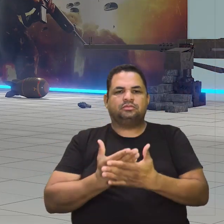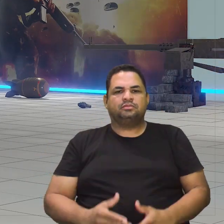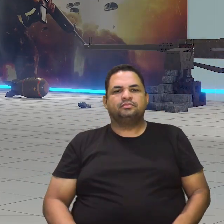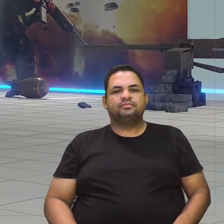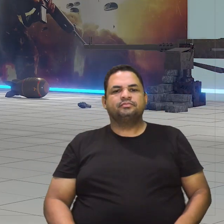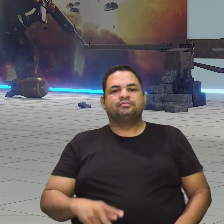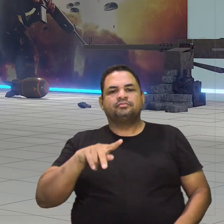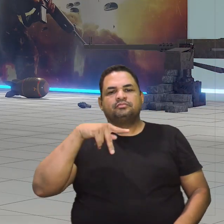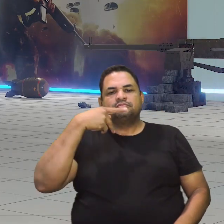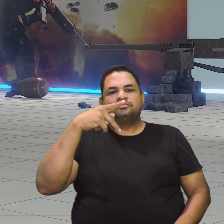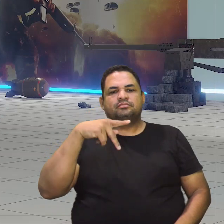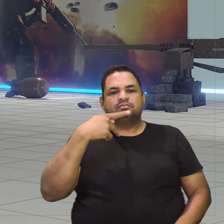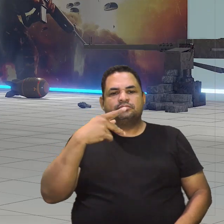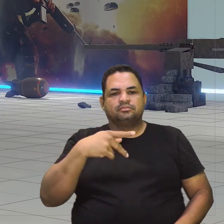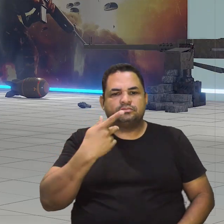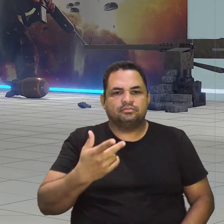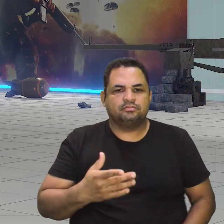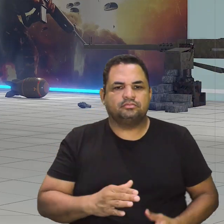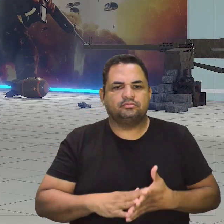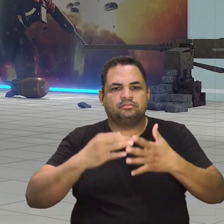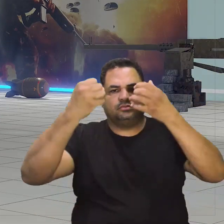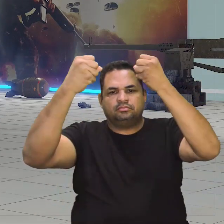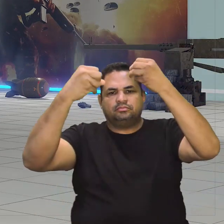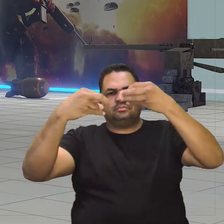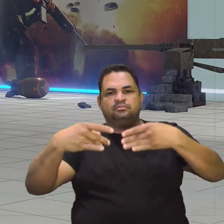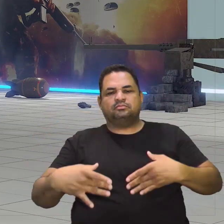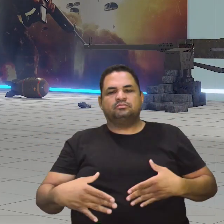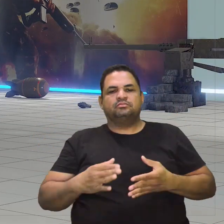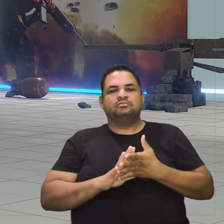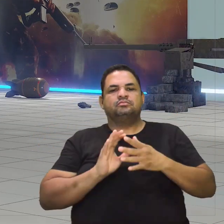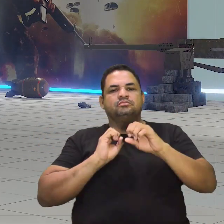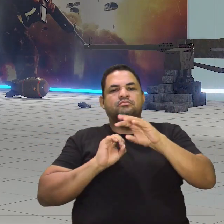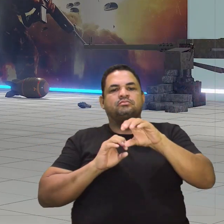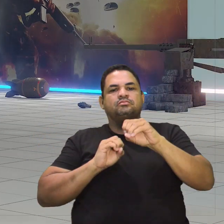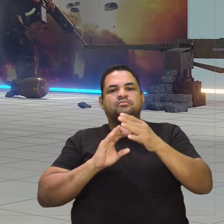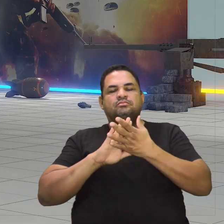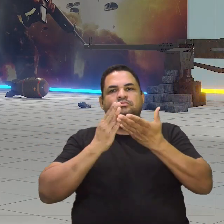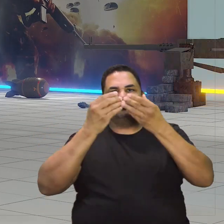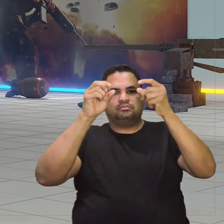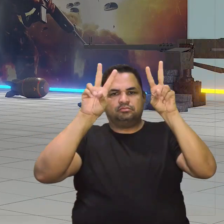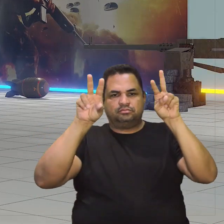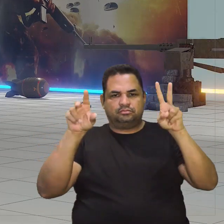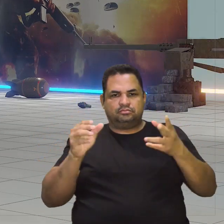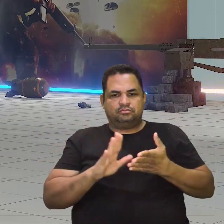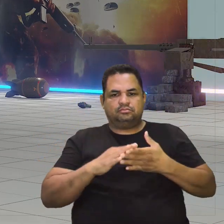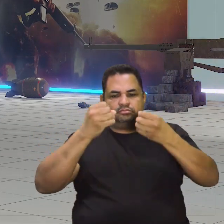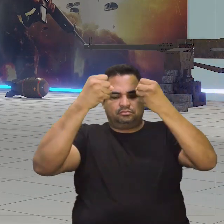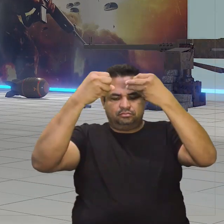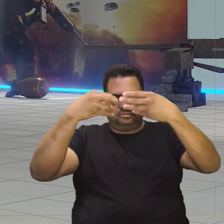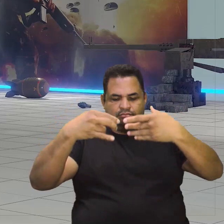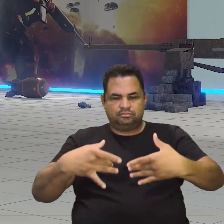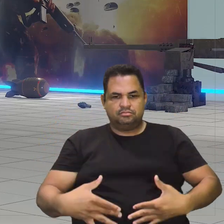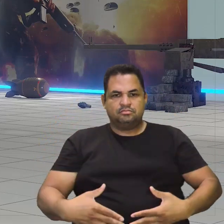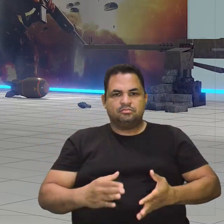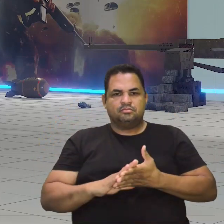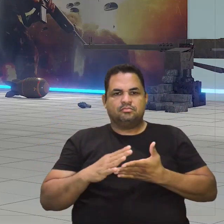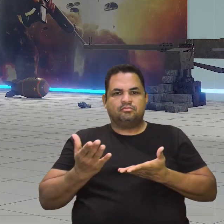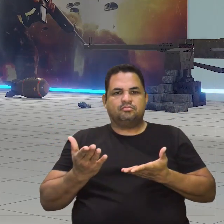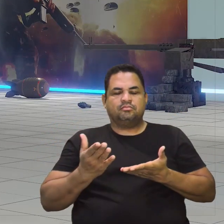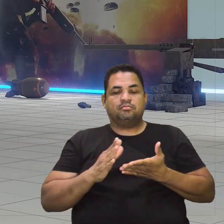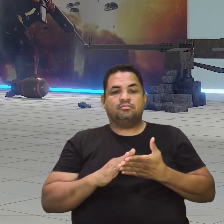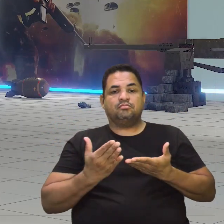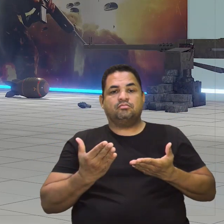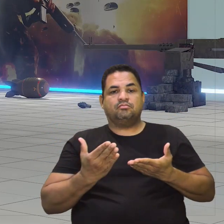irei falar, eu irei explicar, irei abordar alguns temas, algumas explicações, que